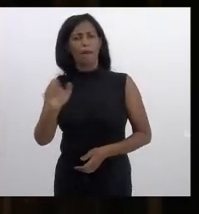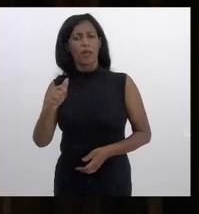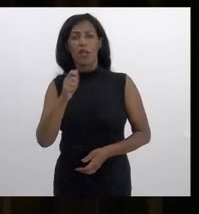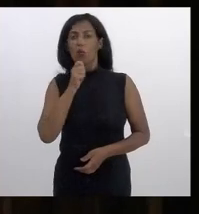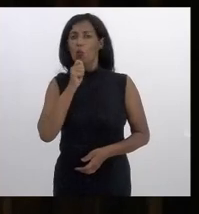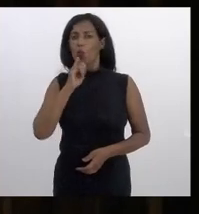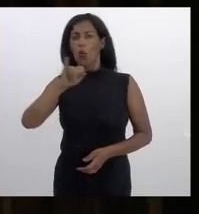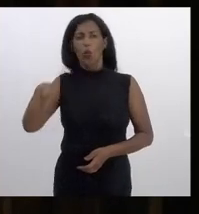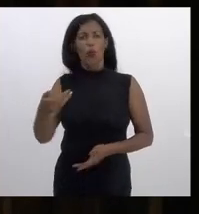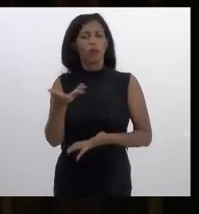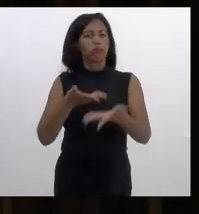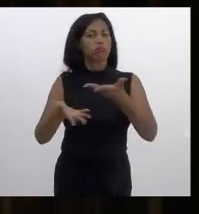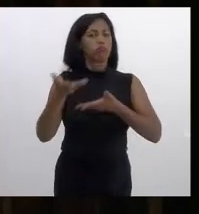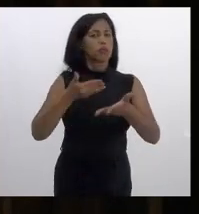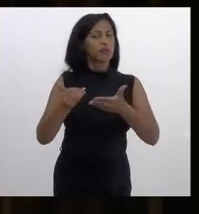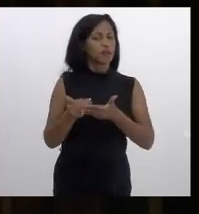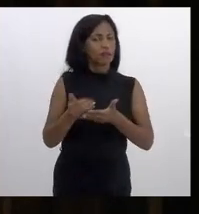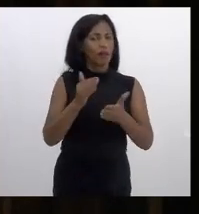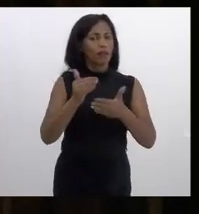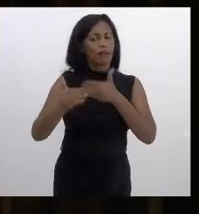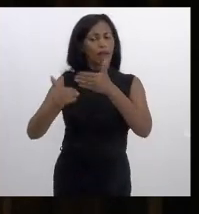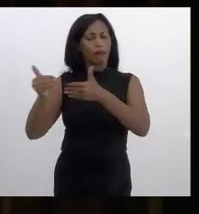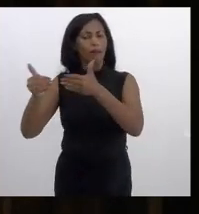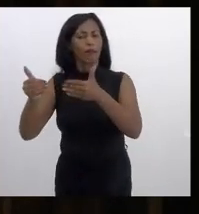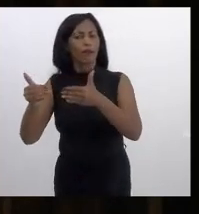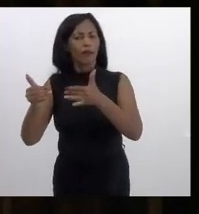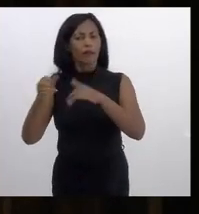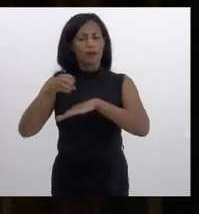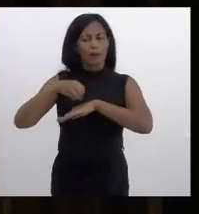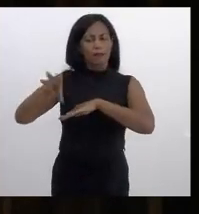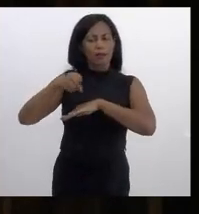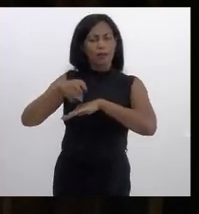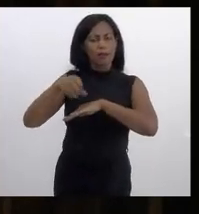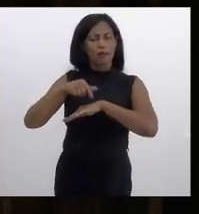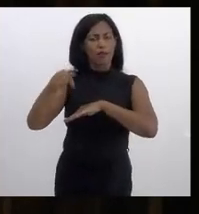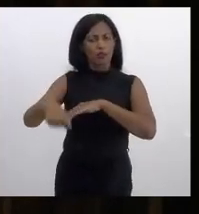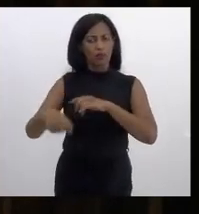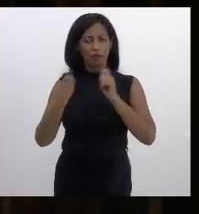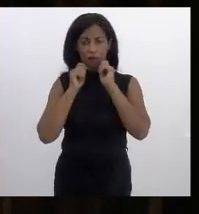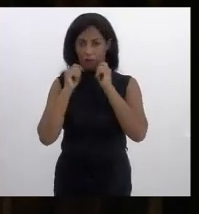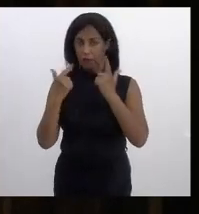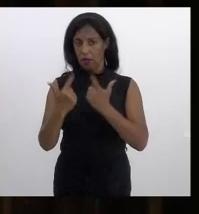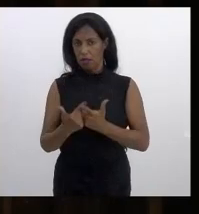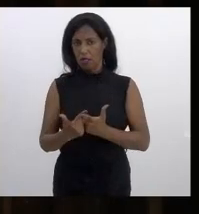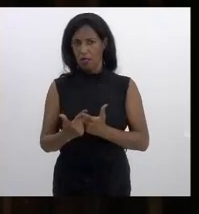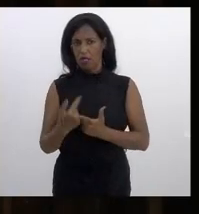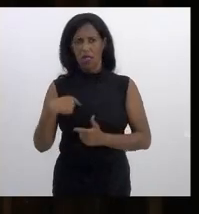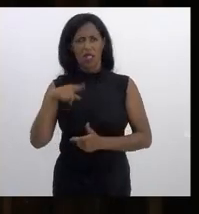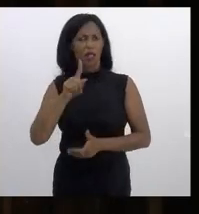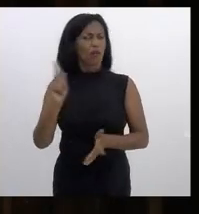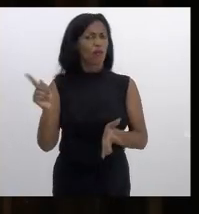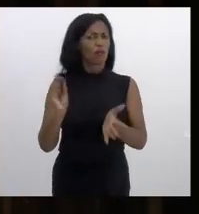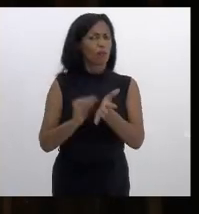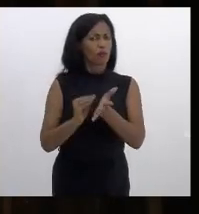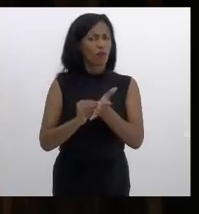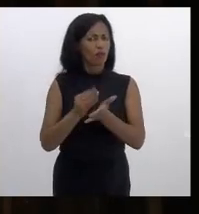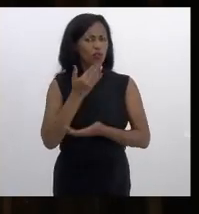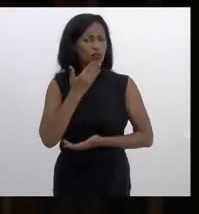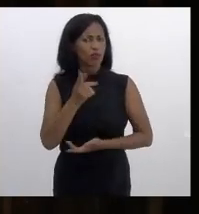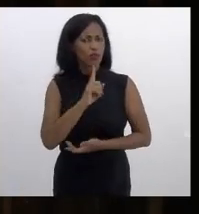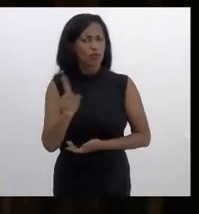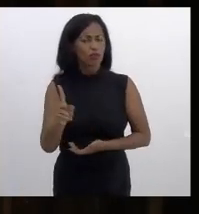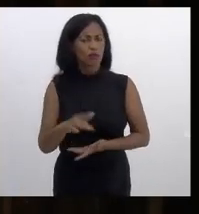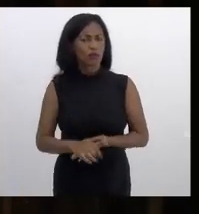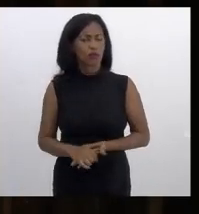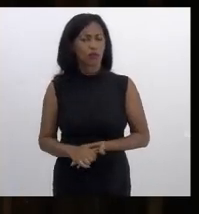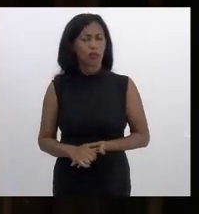tive a oportunidade de participar desse processo dessa mensagem que foi encaminhada para cá e não foi por falta de solicitação